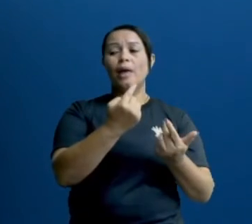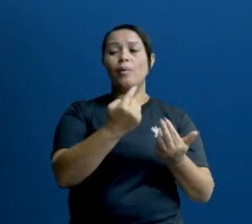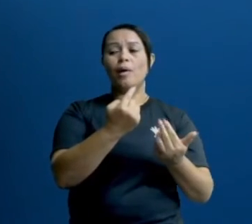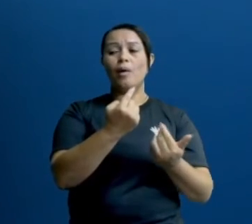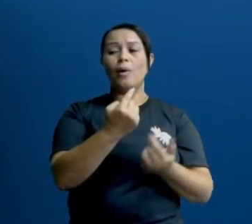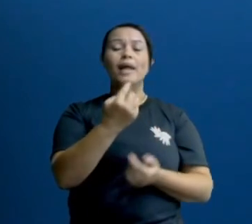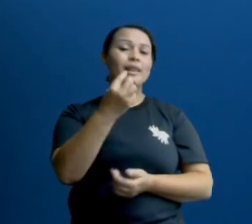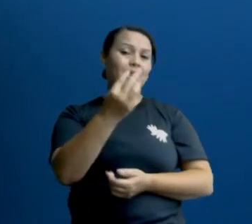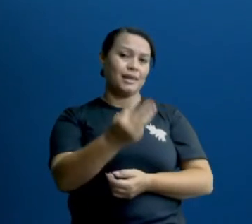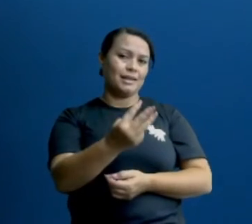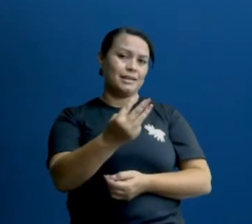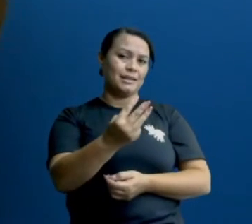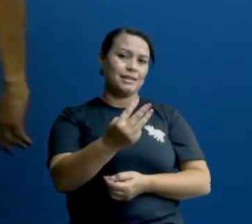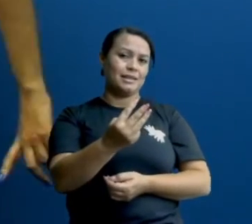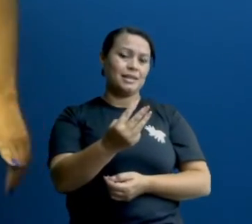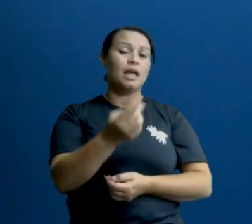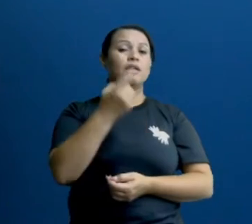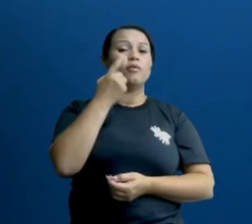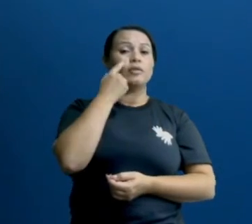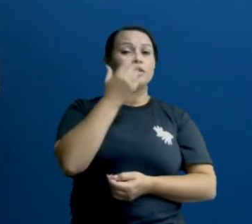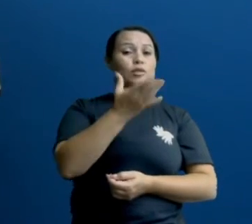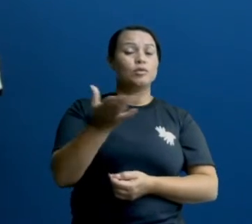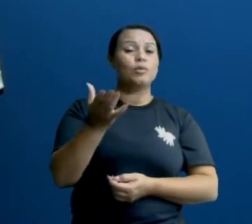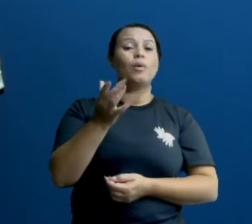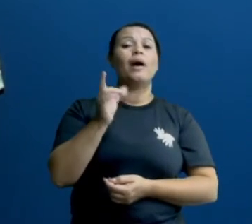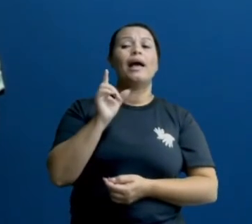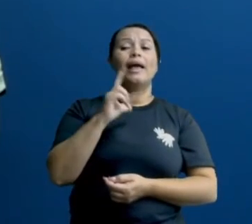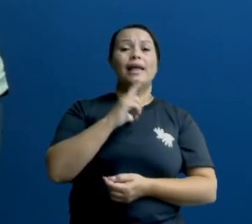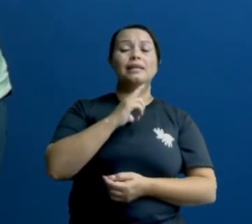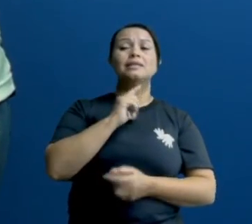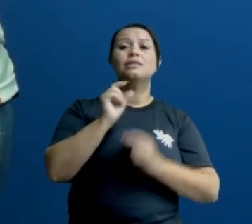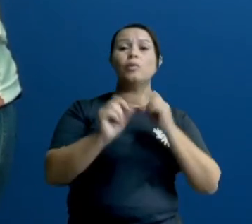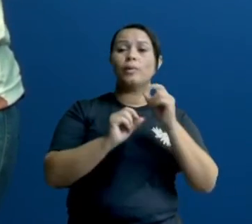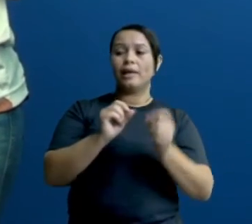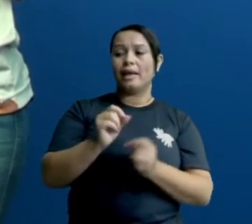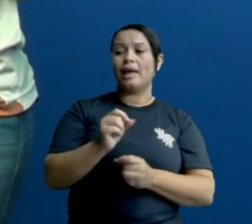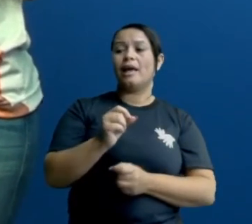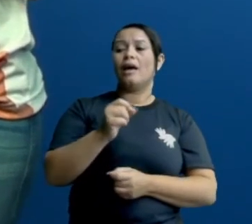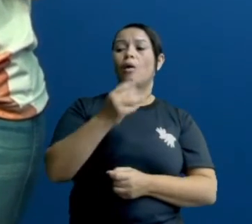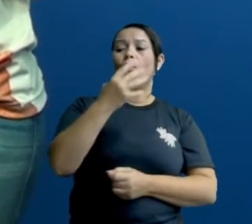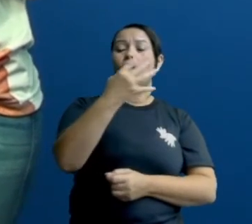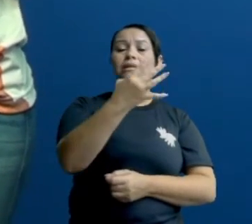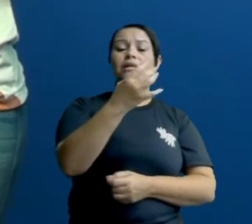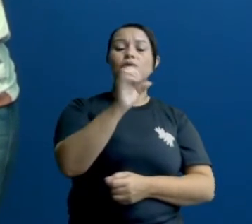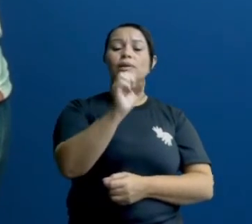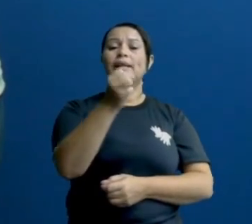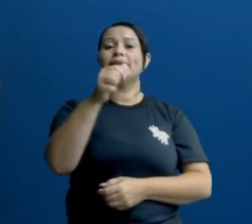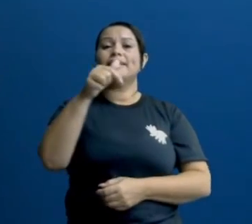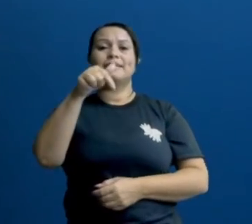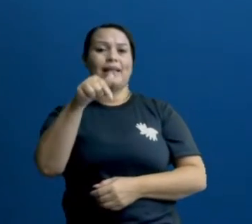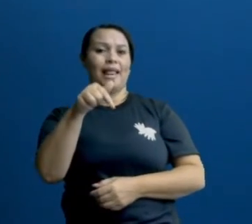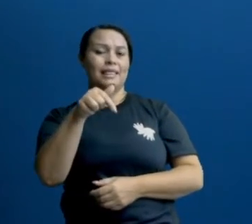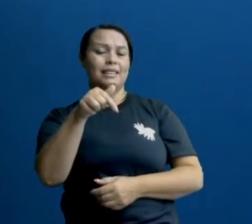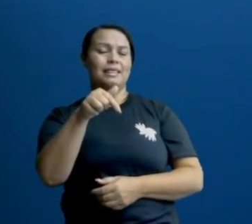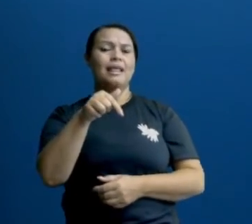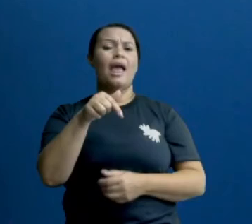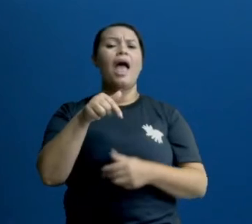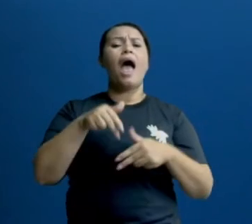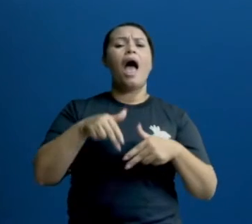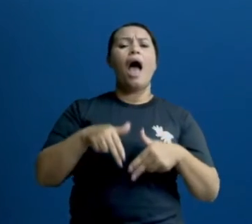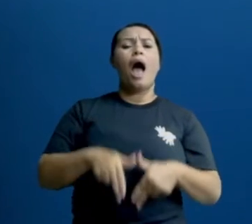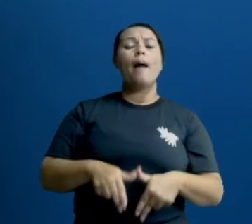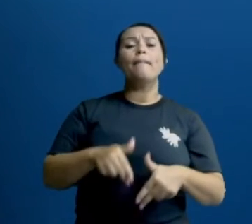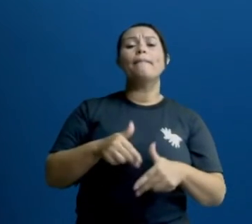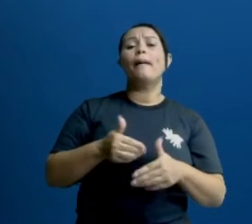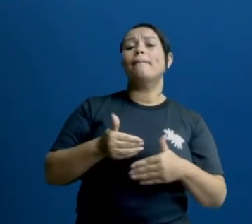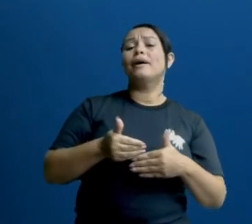a 3. Então, ó, eles tinham 487 armas, mas durante a